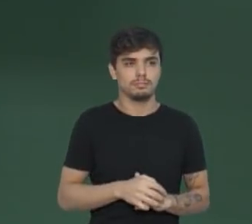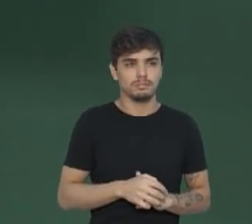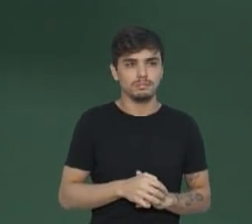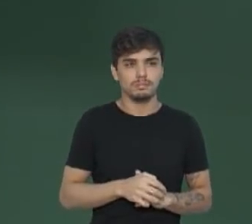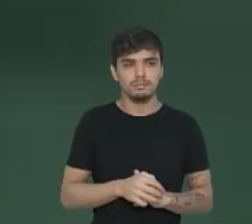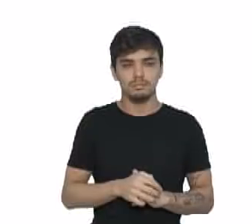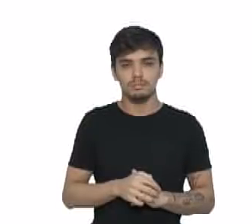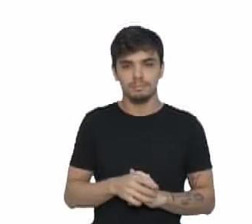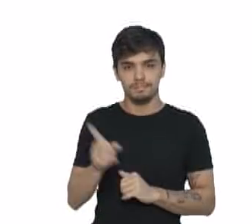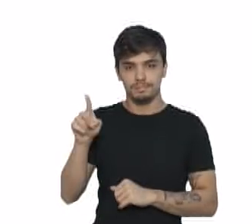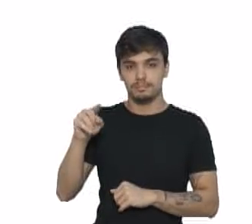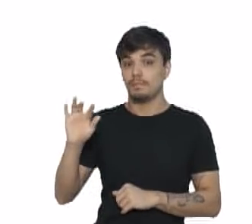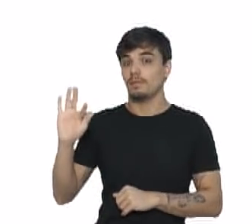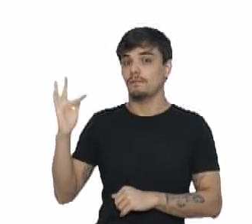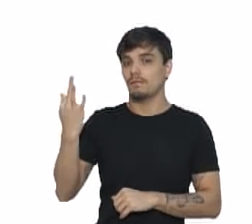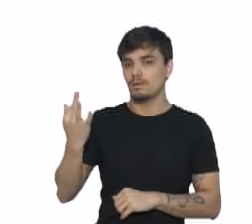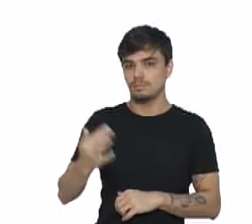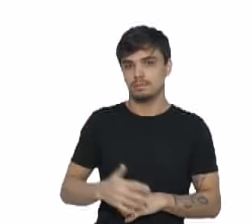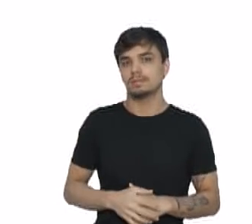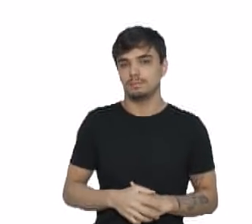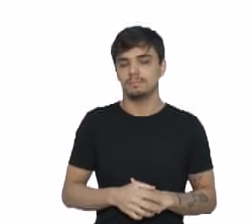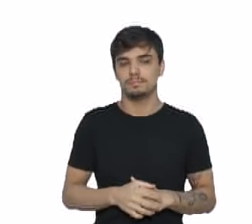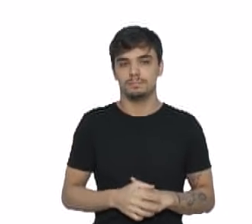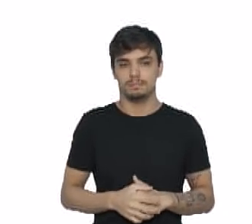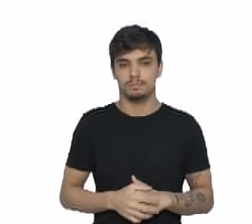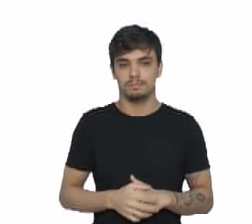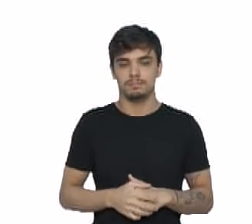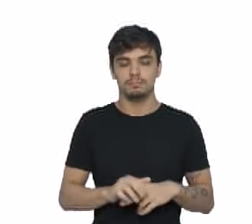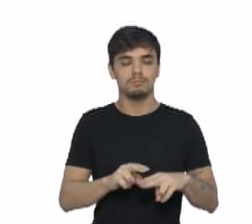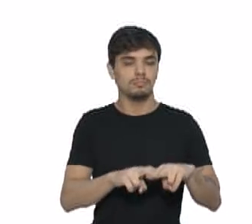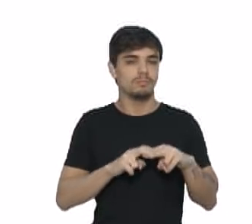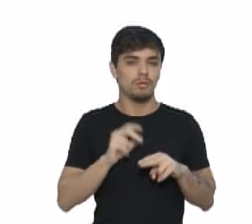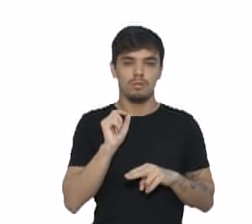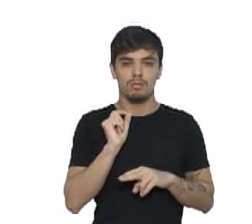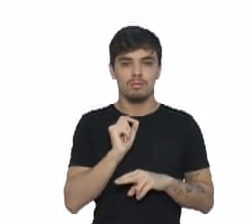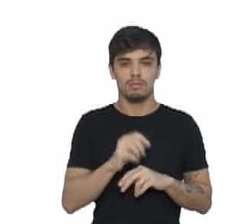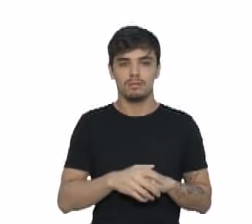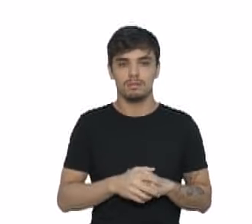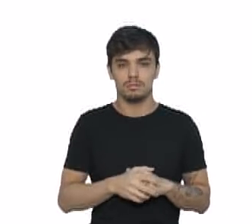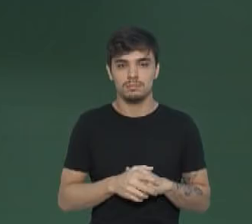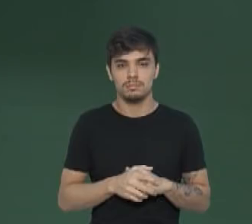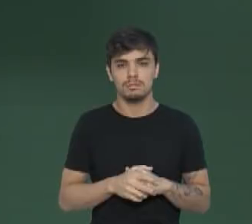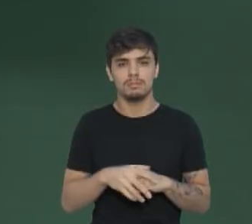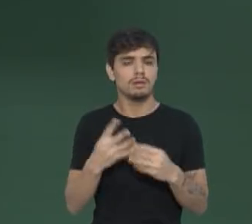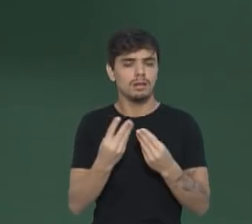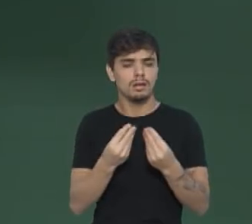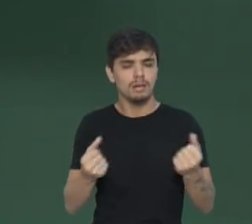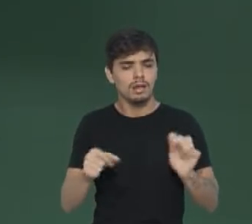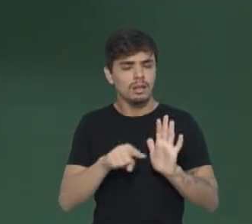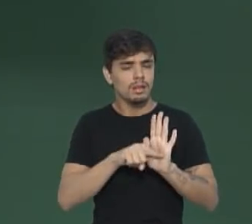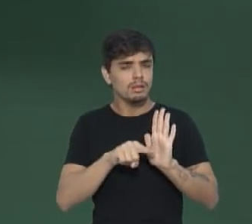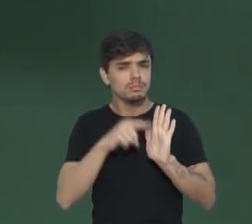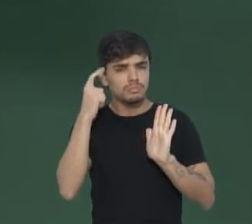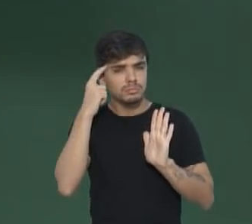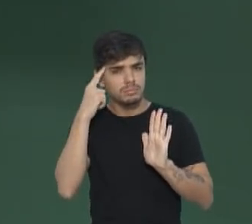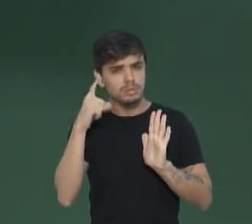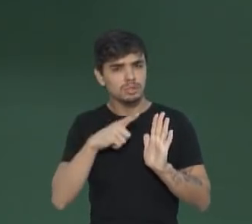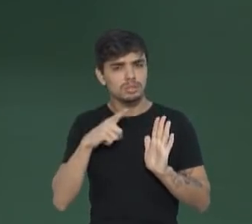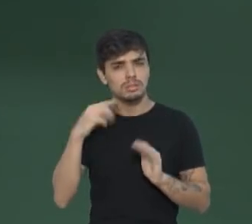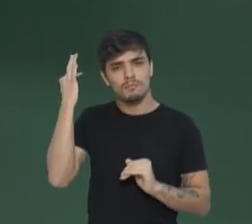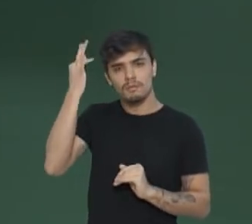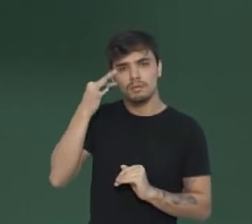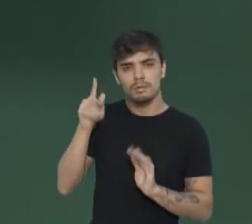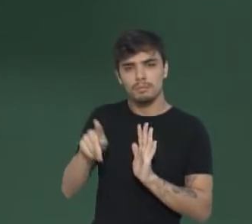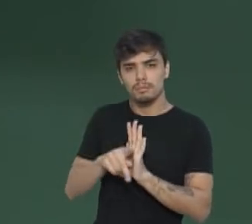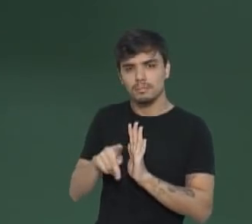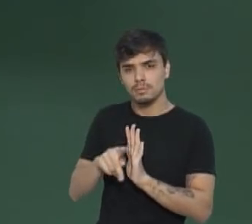vai ser falsa, tá? Falso, pois a filosofia nietzschiana tenta superar o pessimismo que existia lá na filosofia do